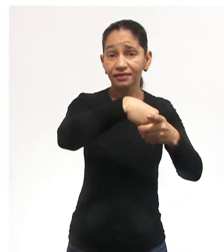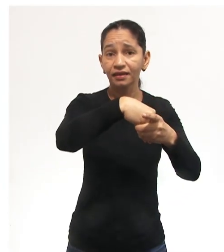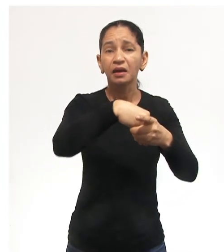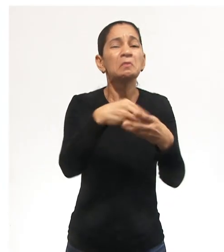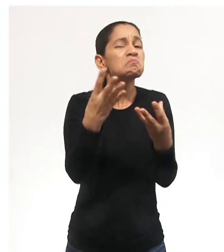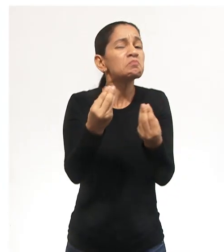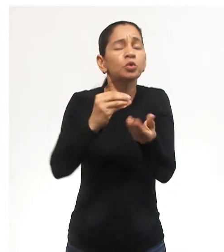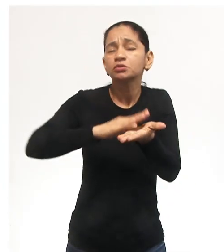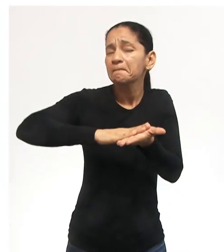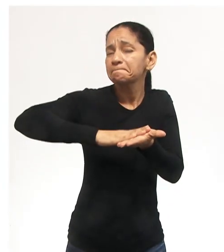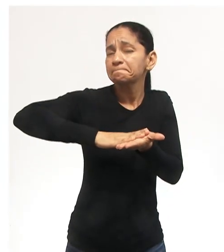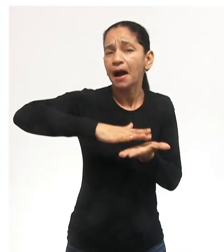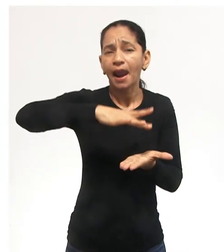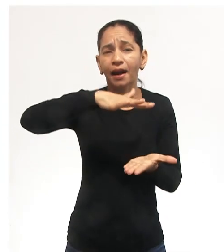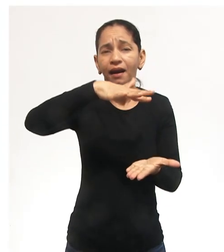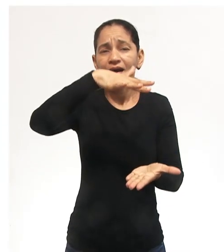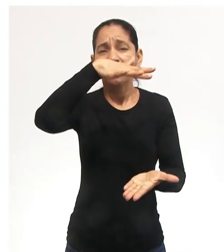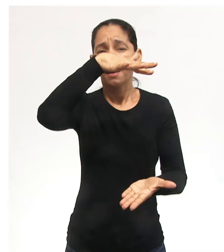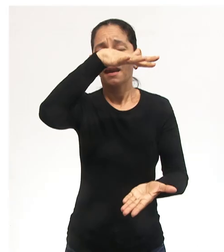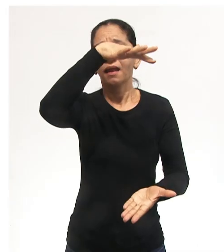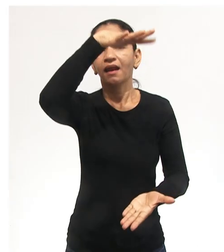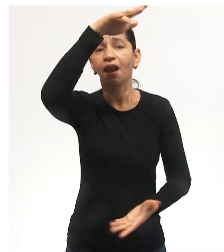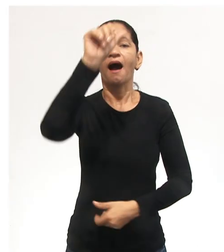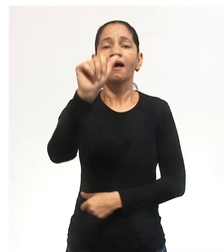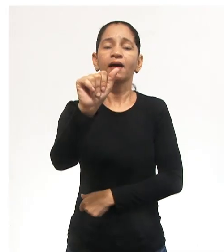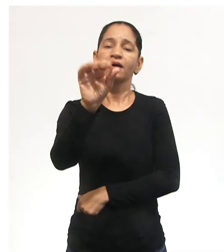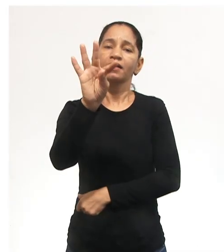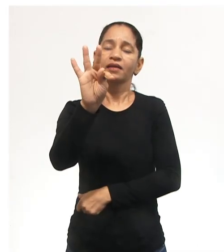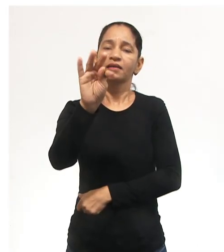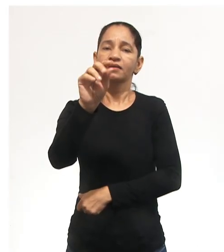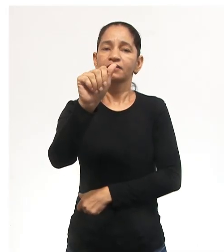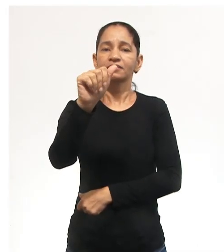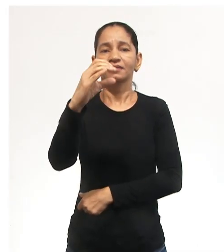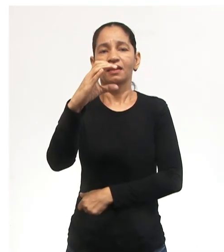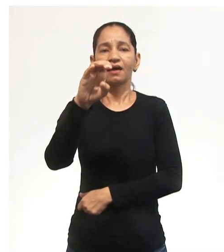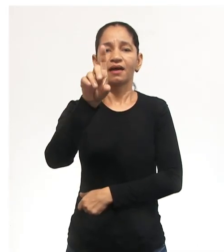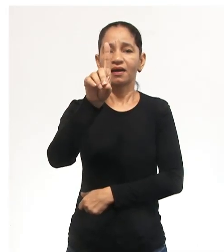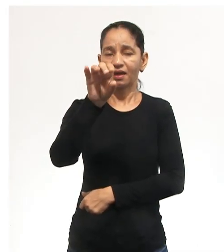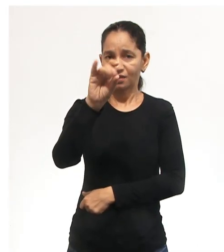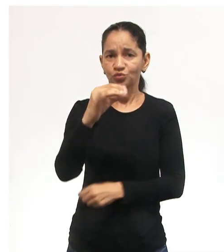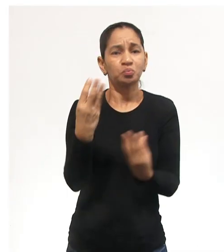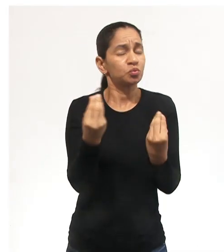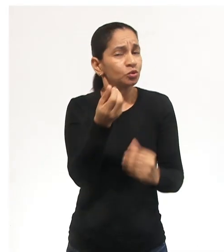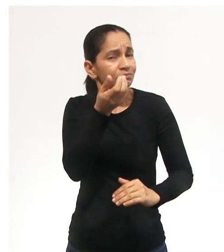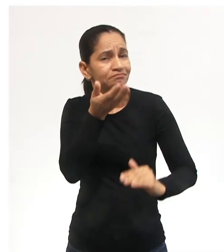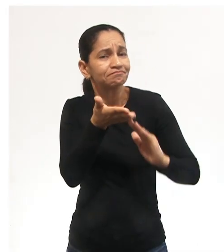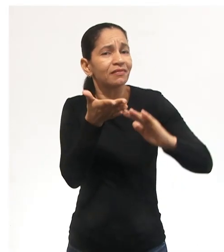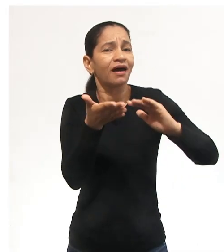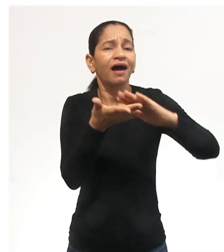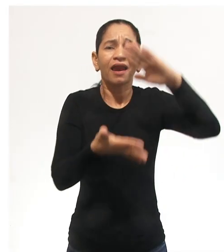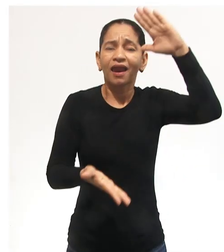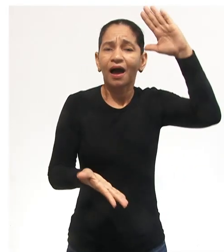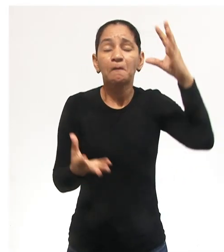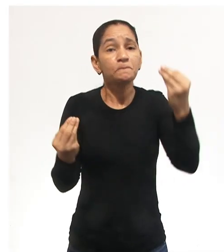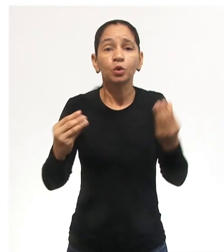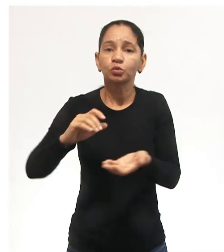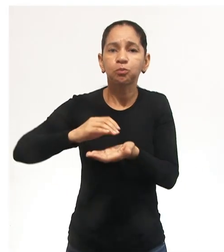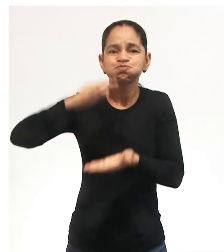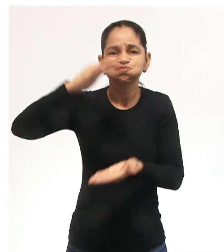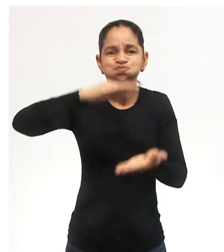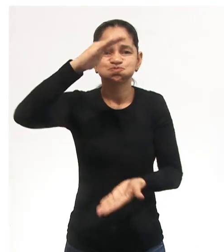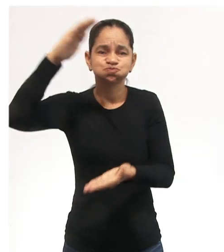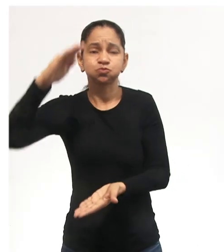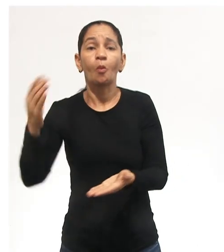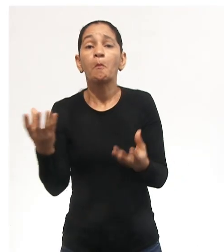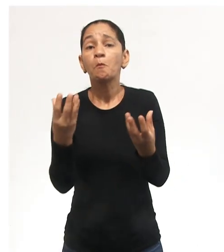grandes quantidades ou com foco em revenda, né? Característica desse tipo de comércio